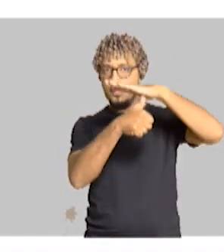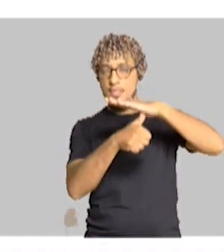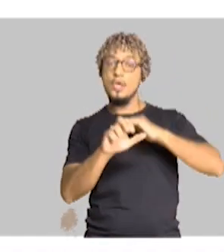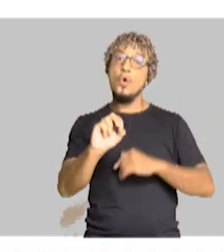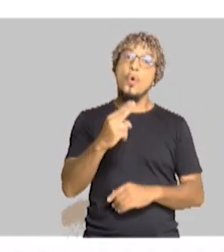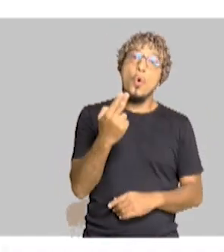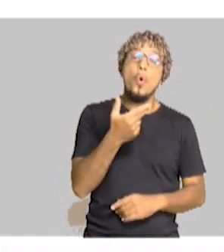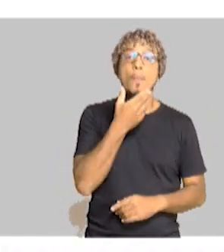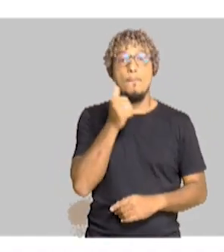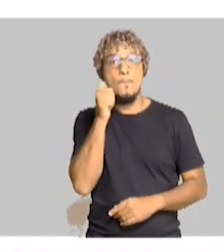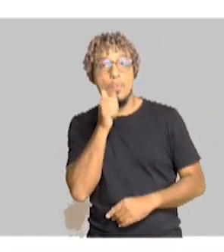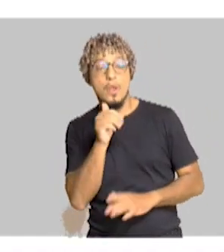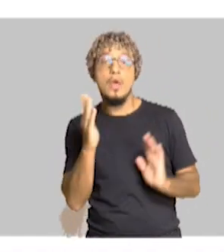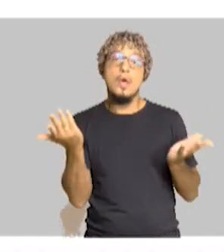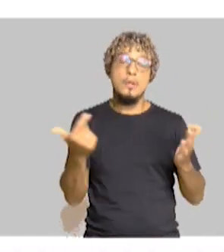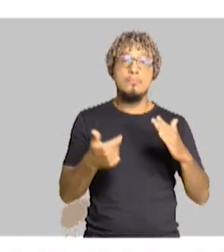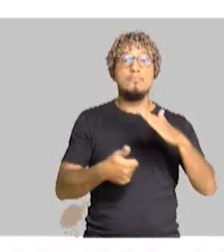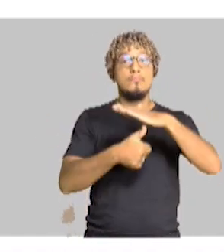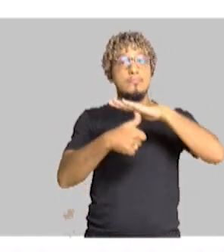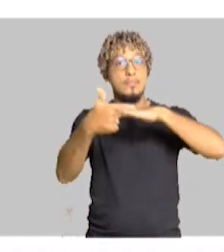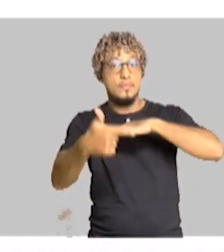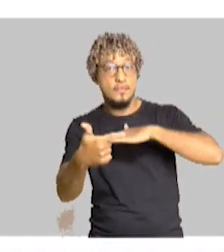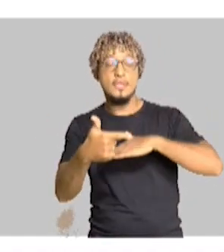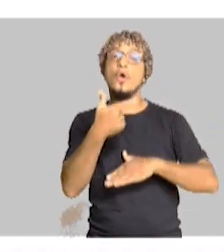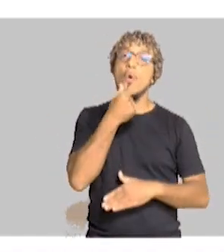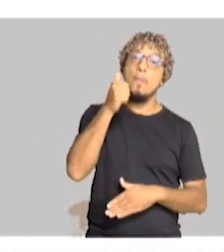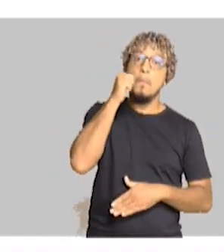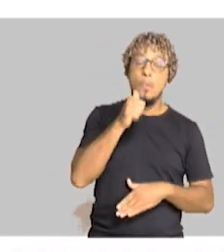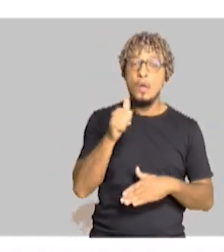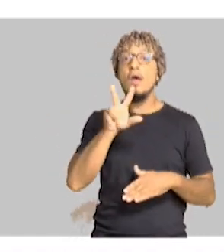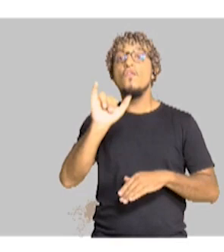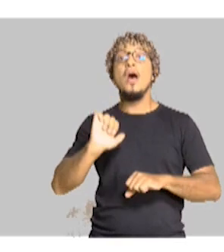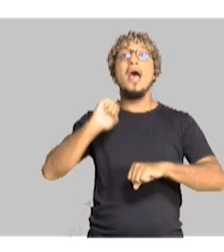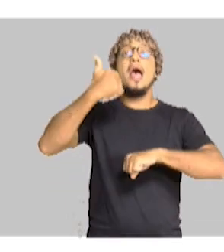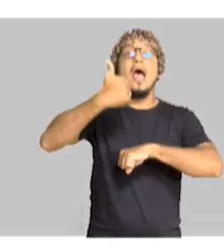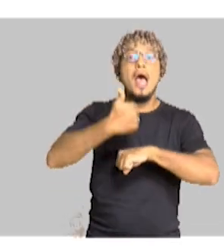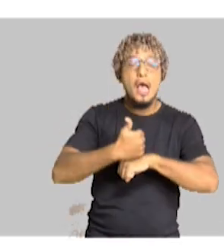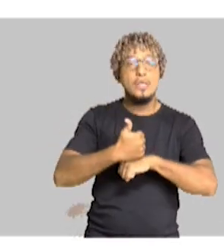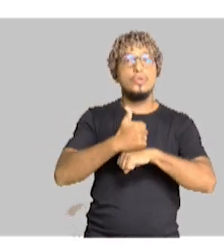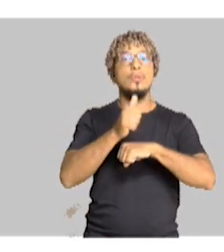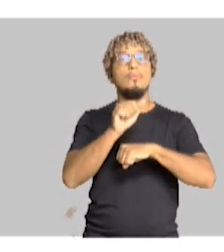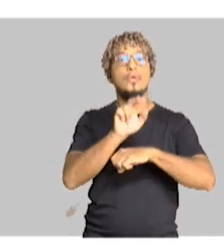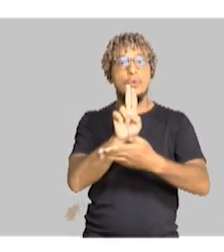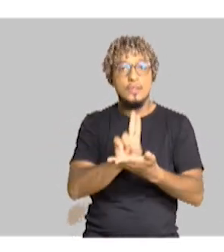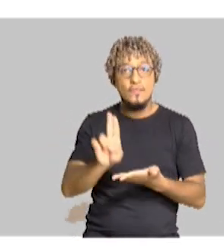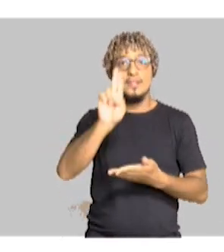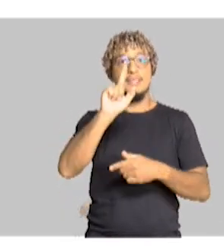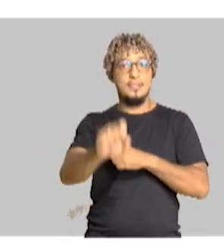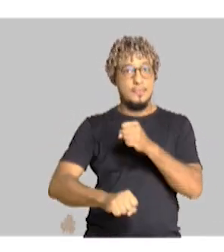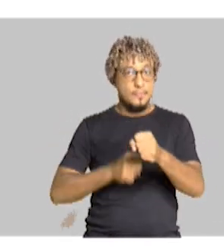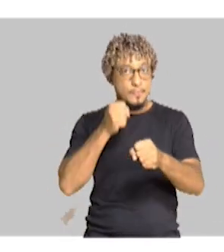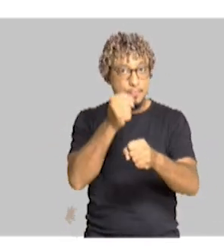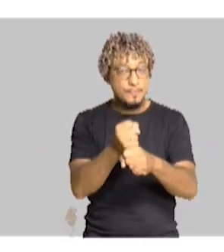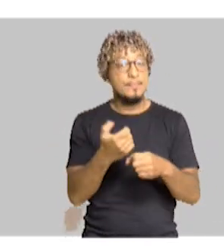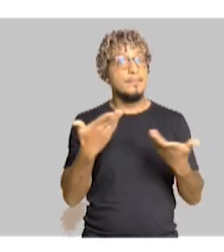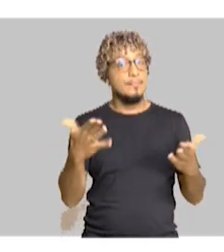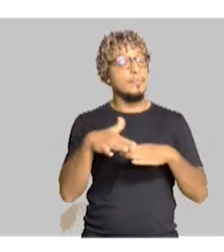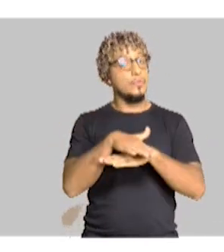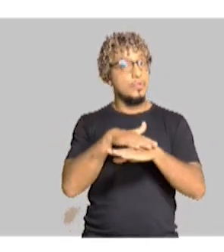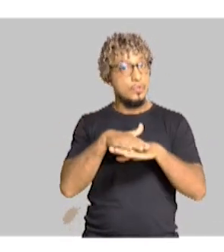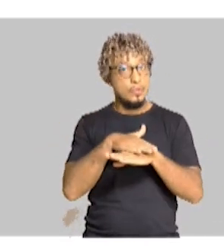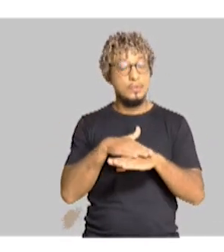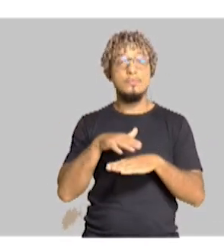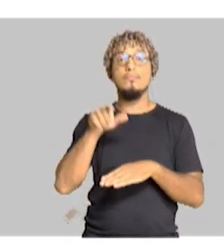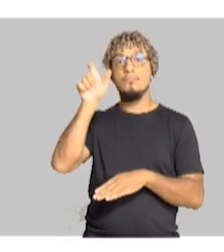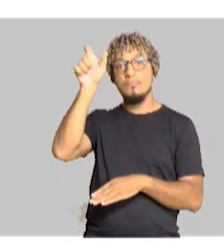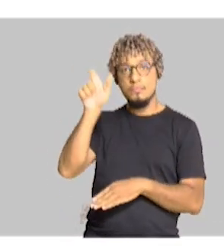um reitor e um vice-reitor ou vice-reitora que assume a universidade no próximo ano eu conversei com o